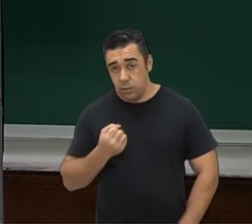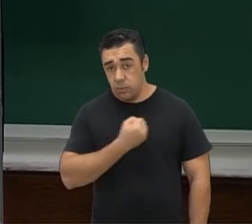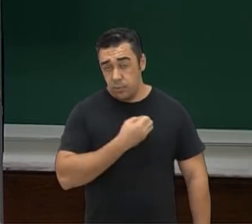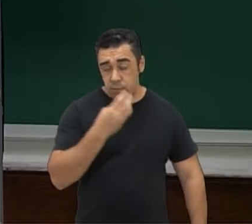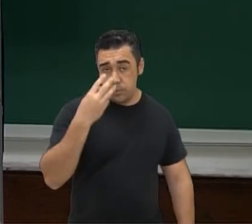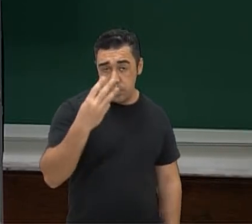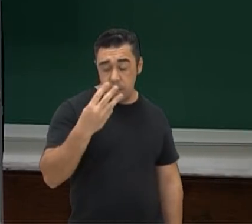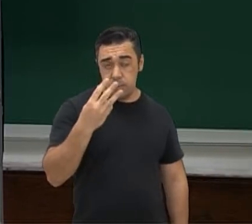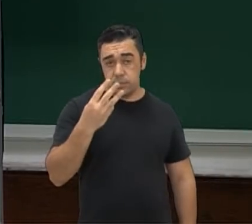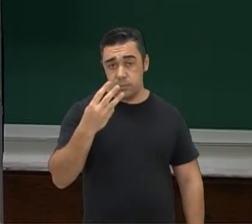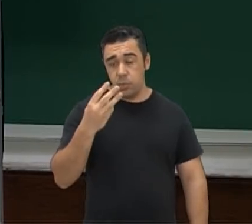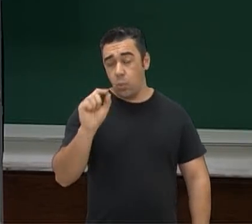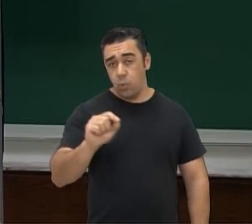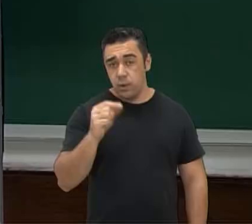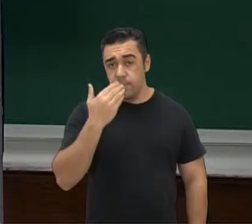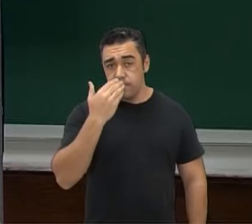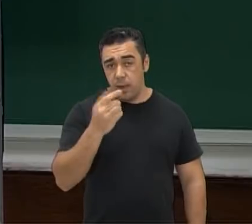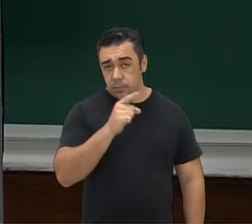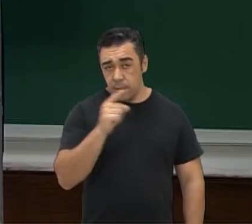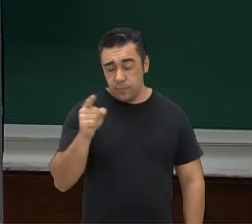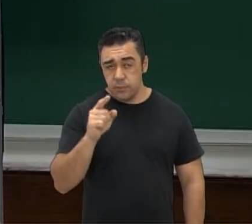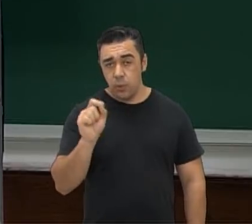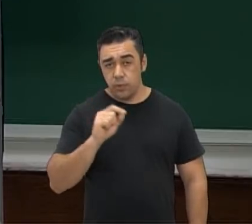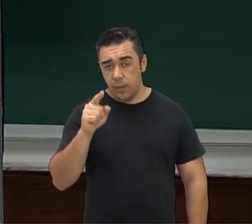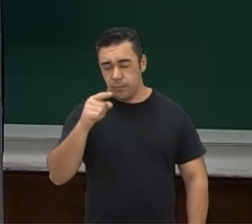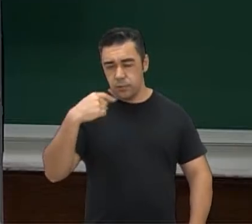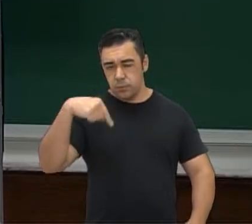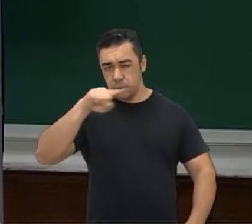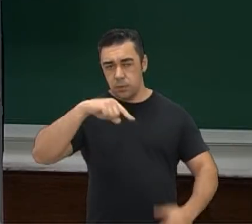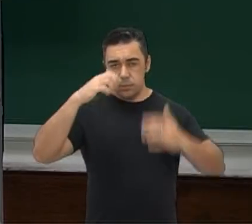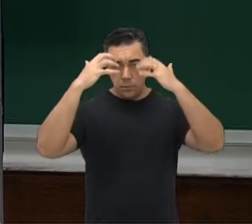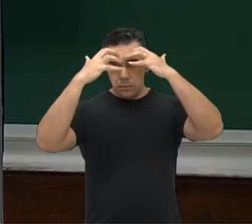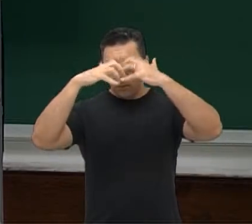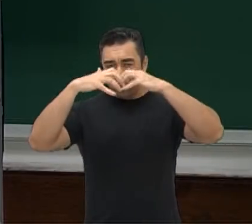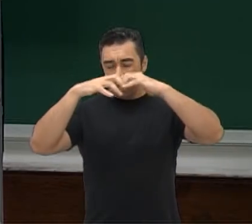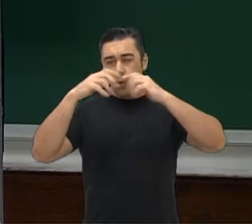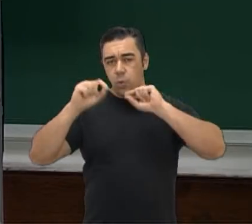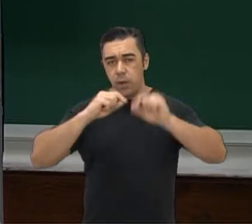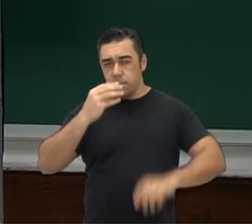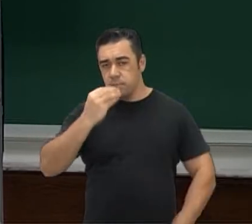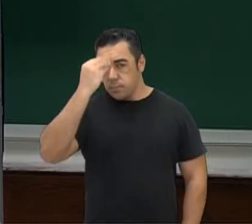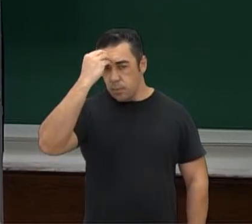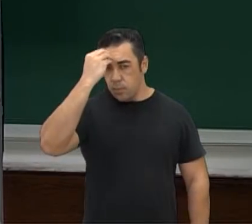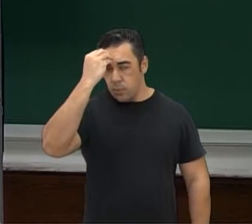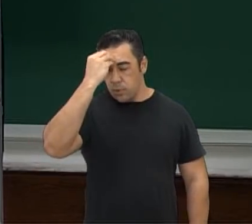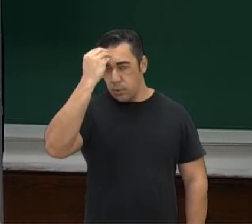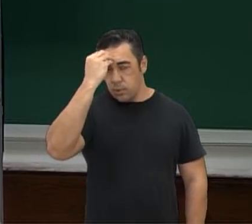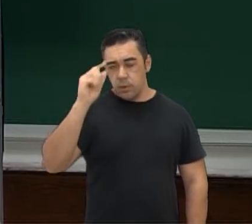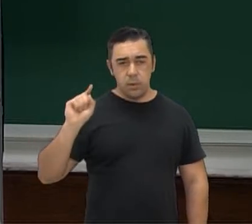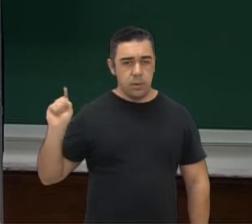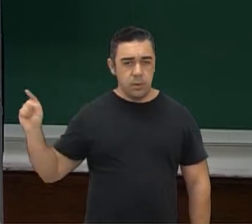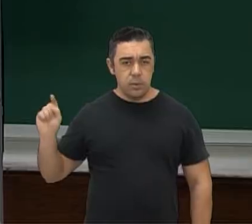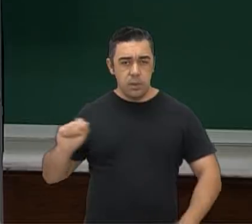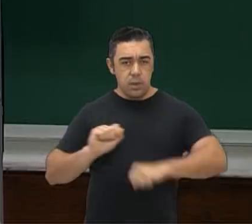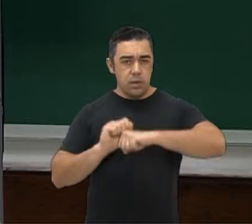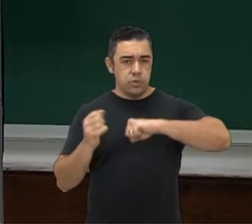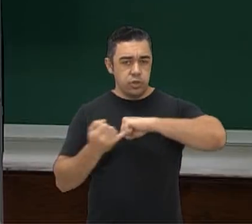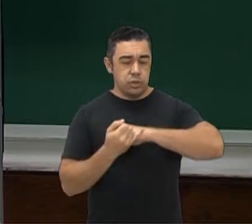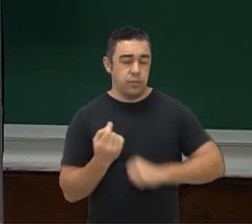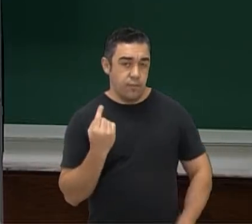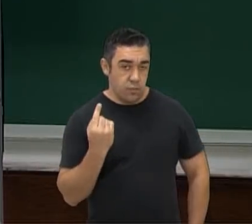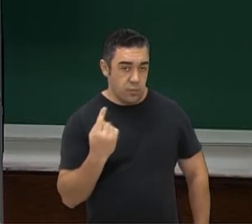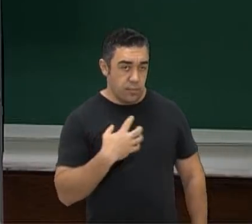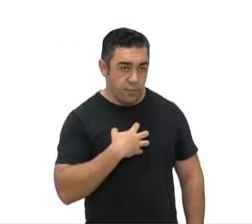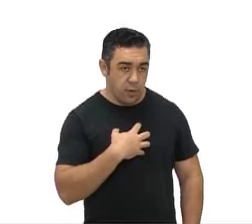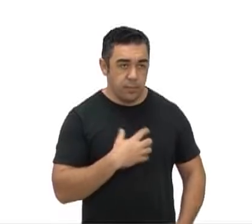exercício 3, né, o que eu vou pedir? Que exercício de reflexão que vocês vão fazer para memorizar aí essa questão dos adjetivos